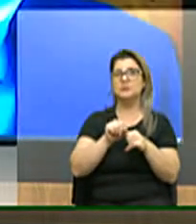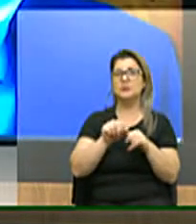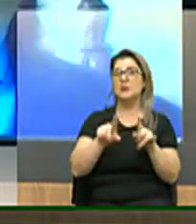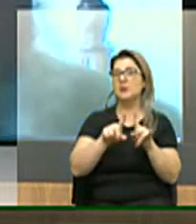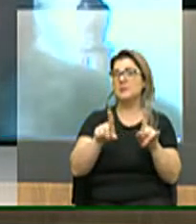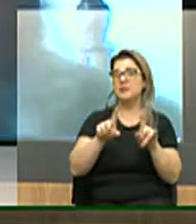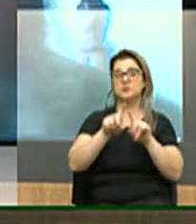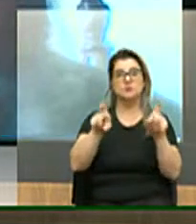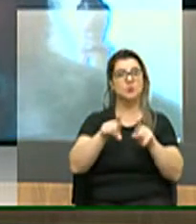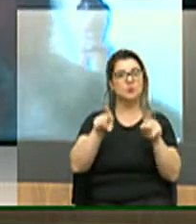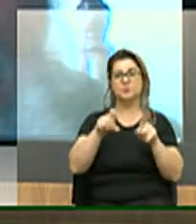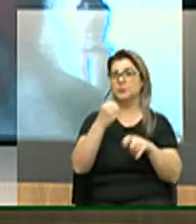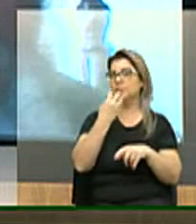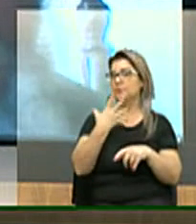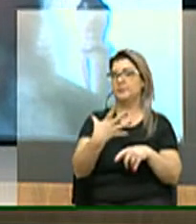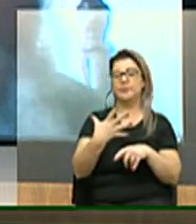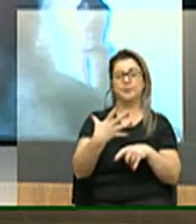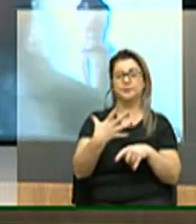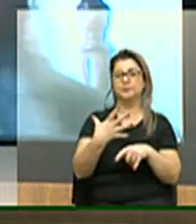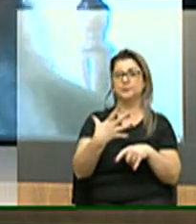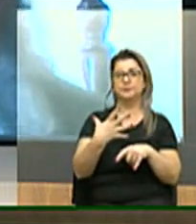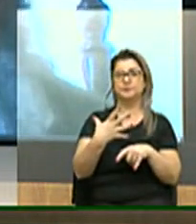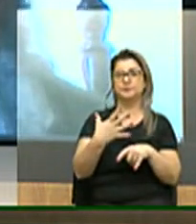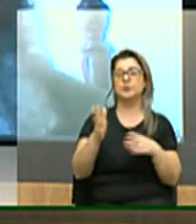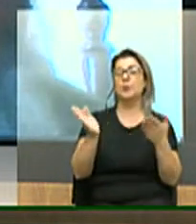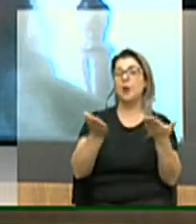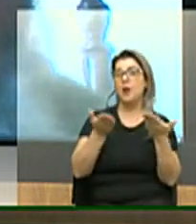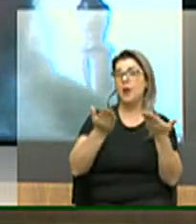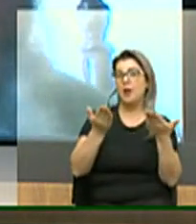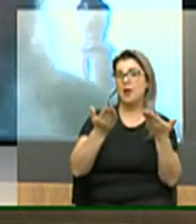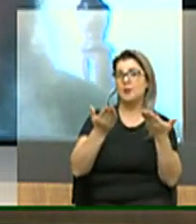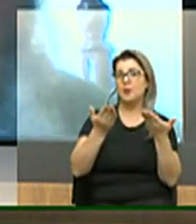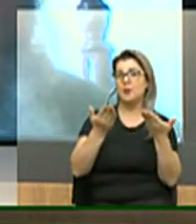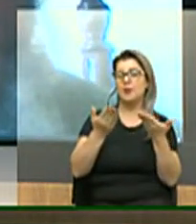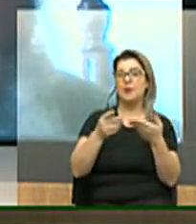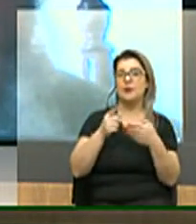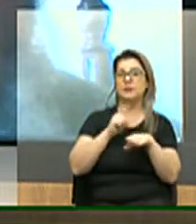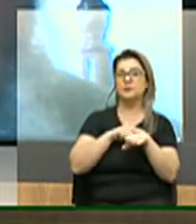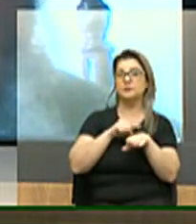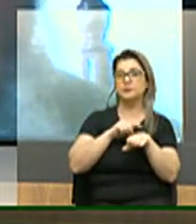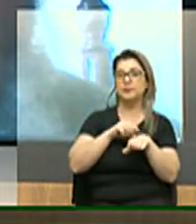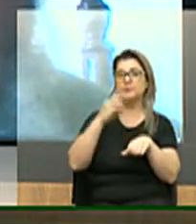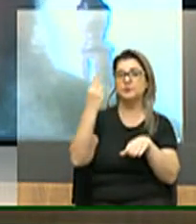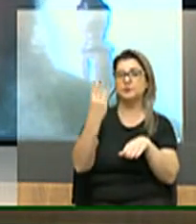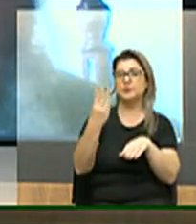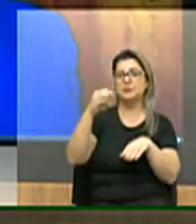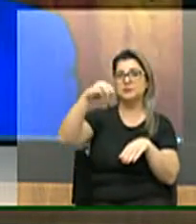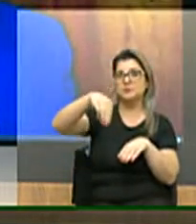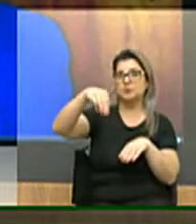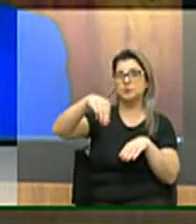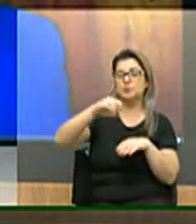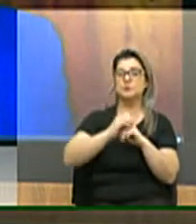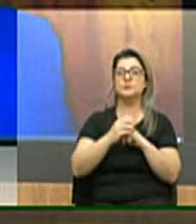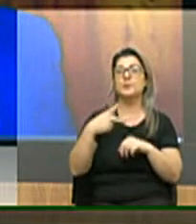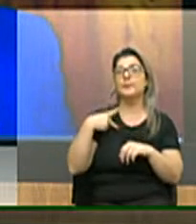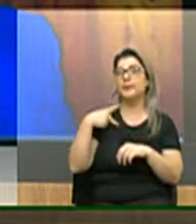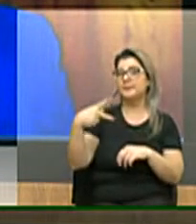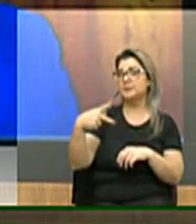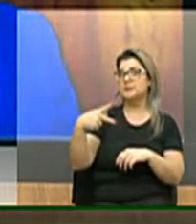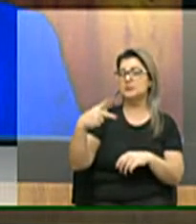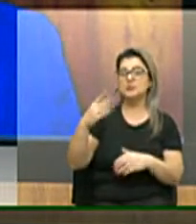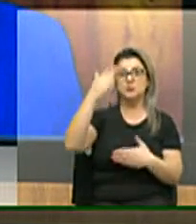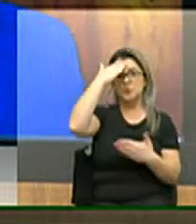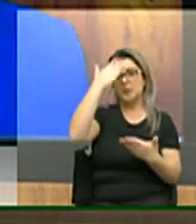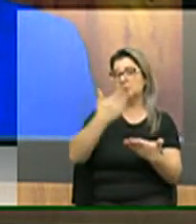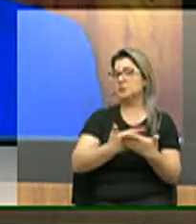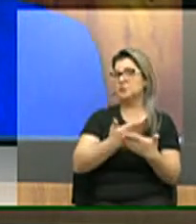melhores. Bem, vamos lá, a palavra, deputado Luiz Marenco, pelo tempo regimental de 3 minutos. Presidente, eu acredito que não